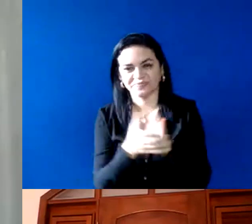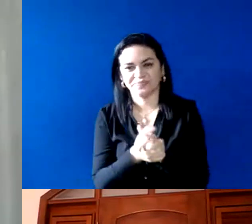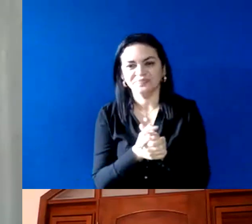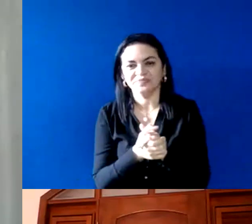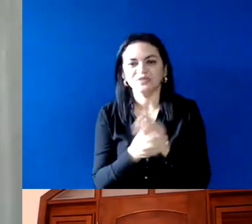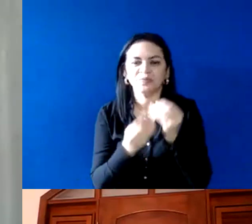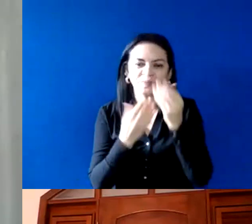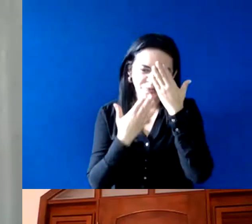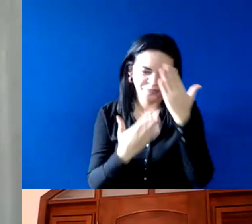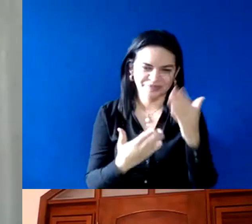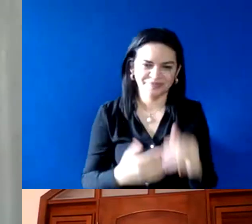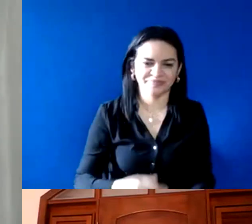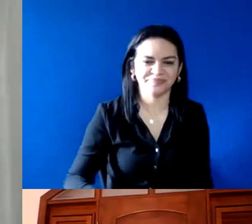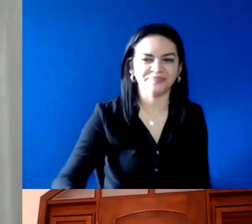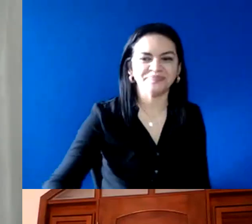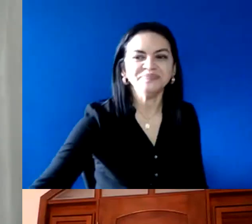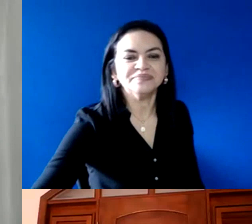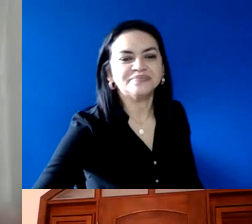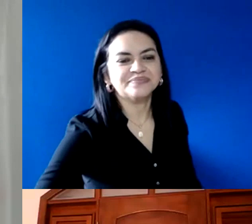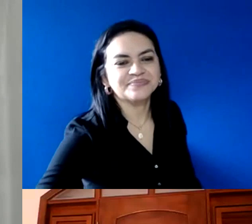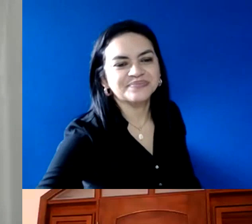Muito obrigada.